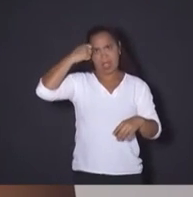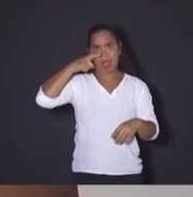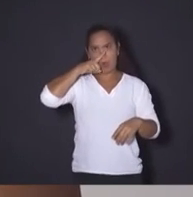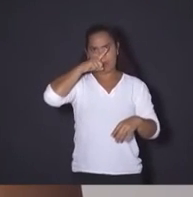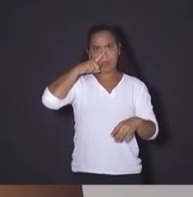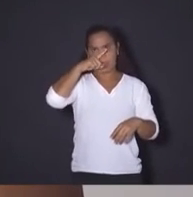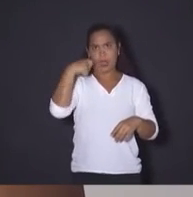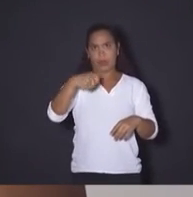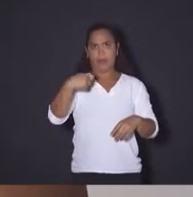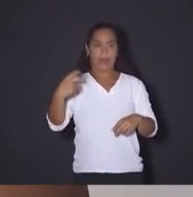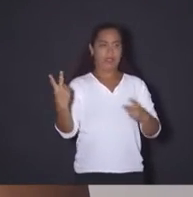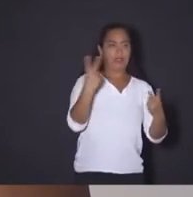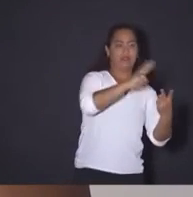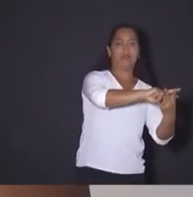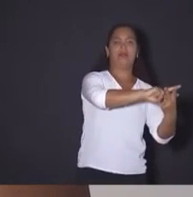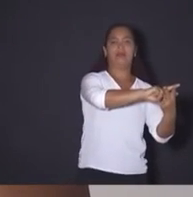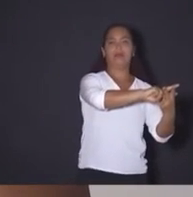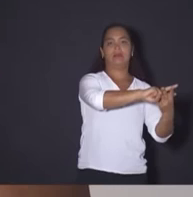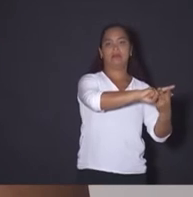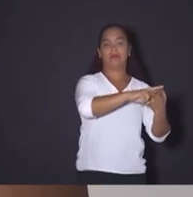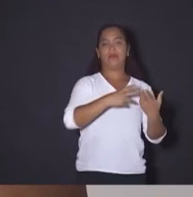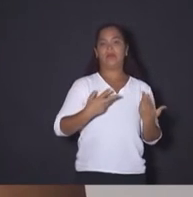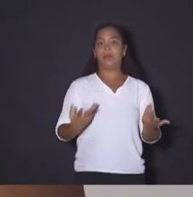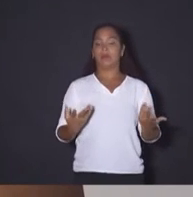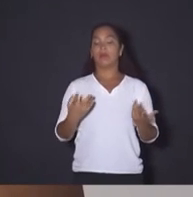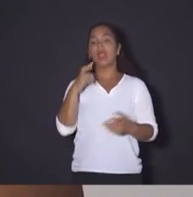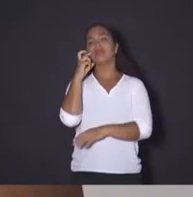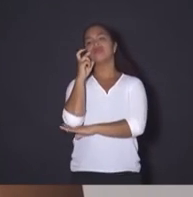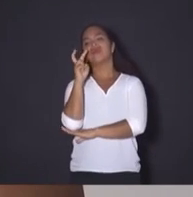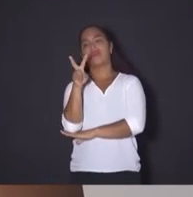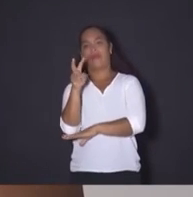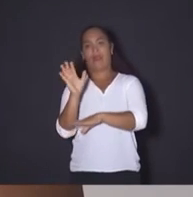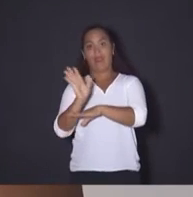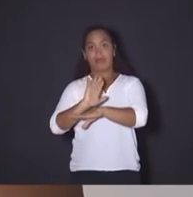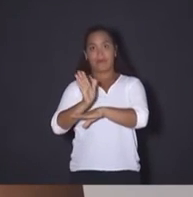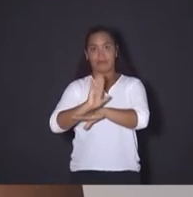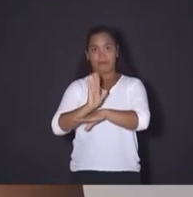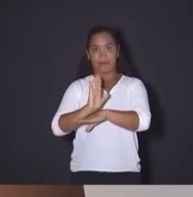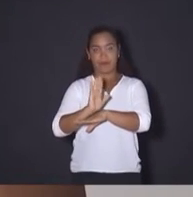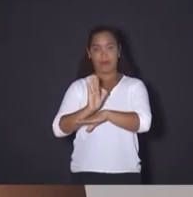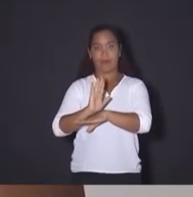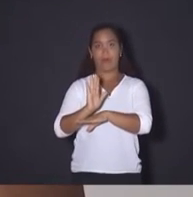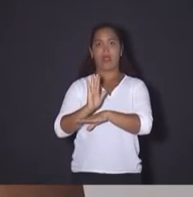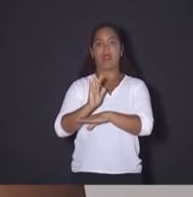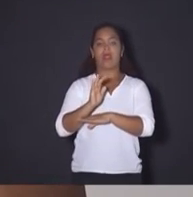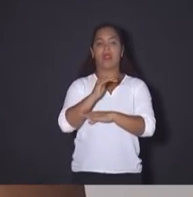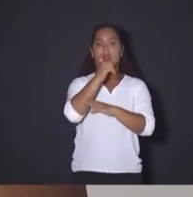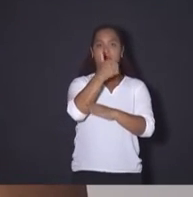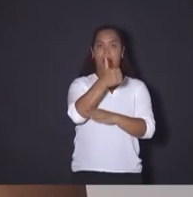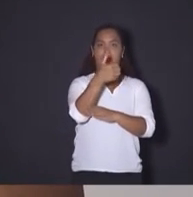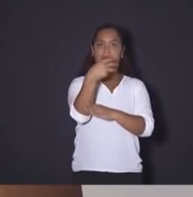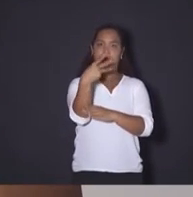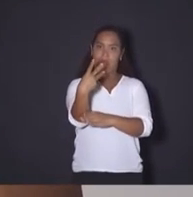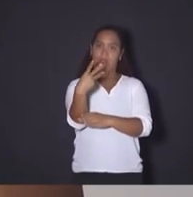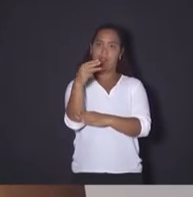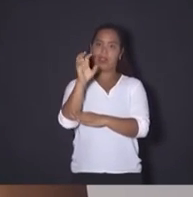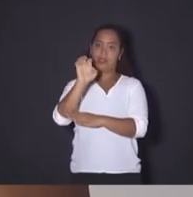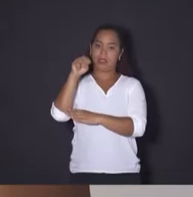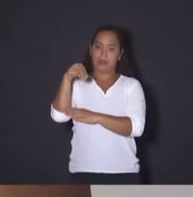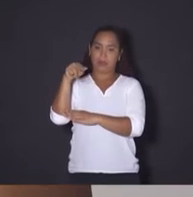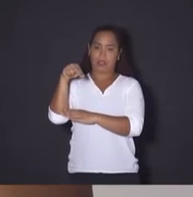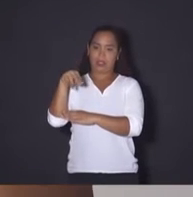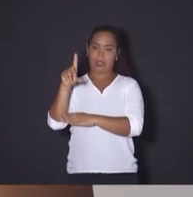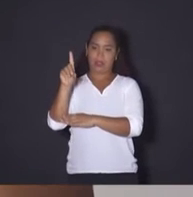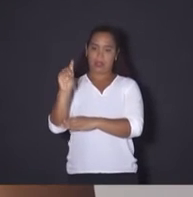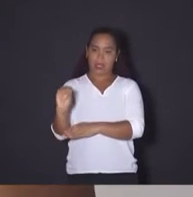quando a gente vê é filme como a 13ª emenda ea gente vê fala potente